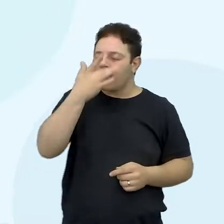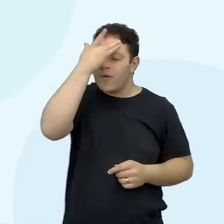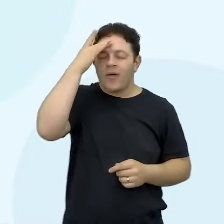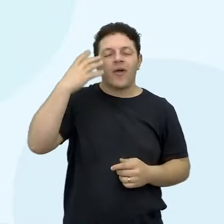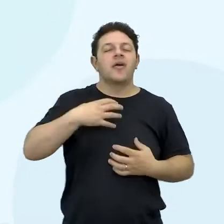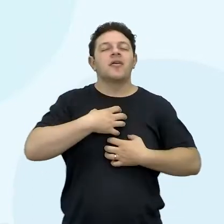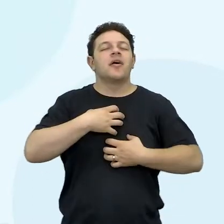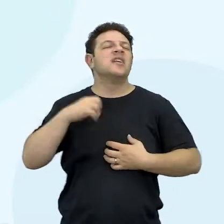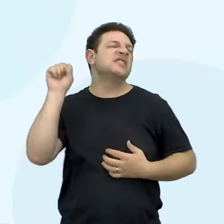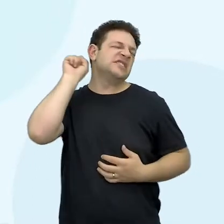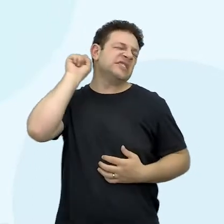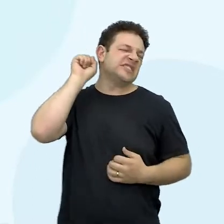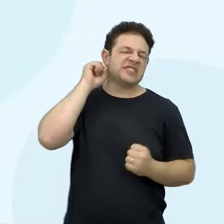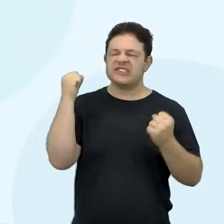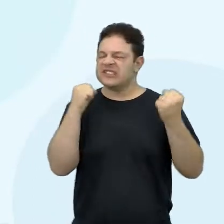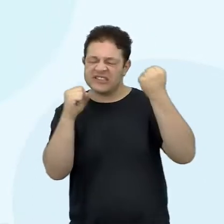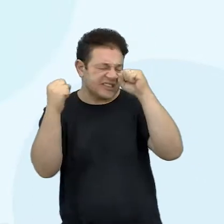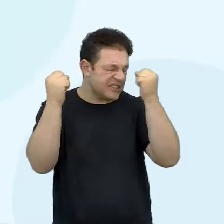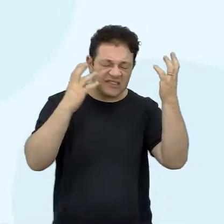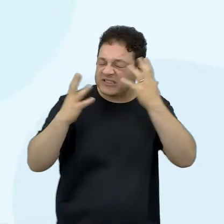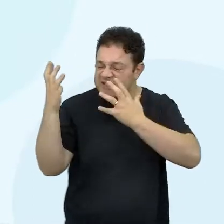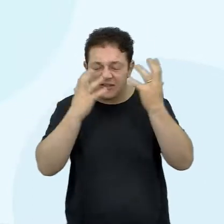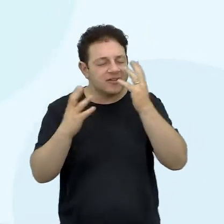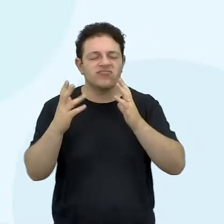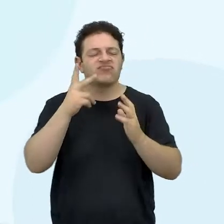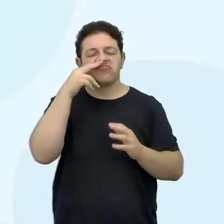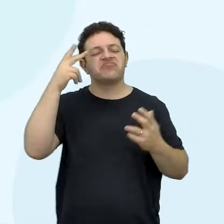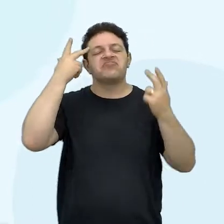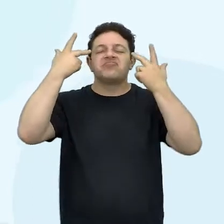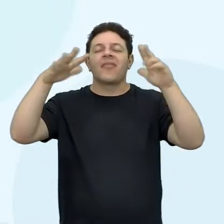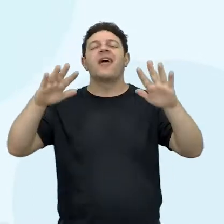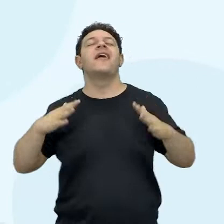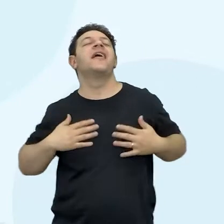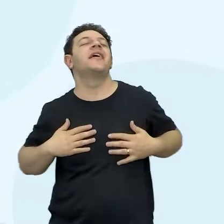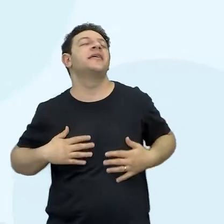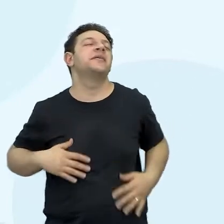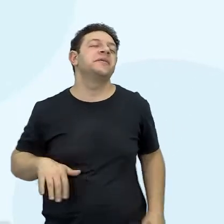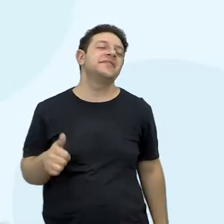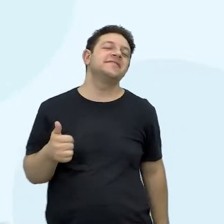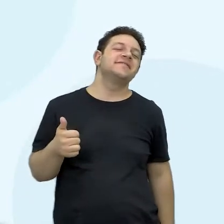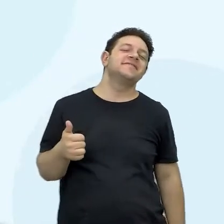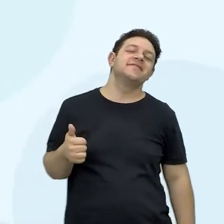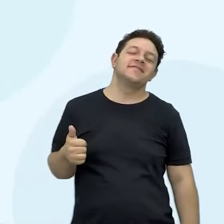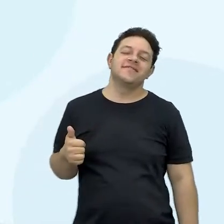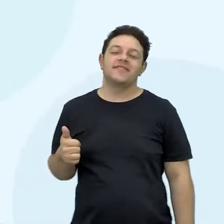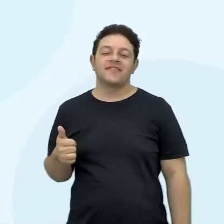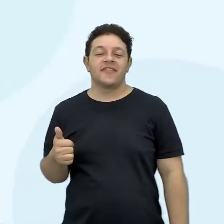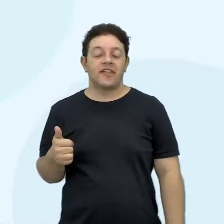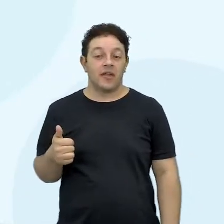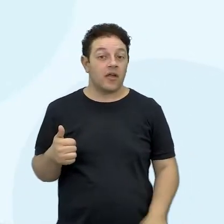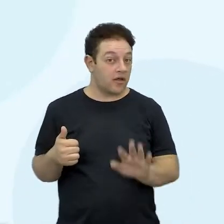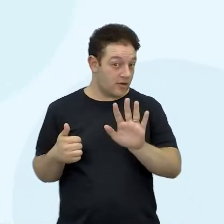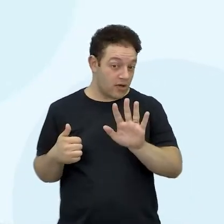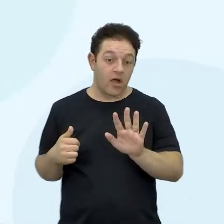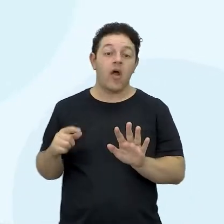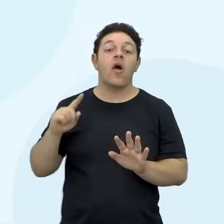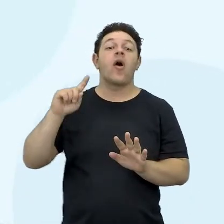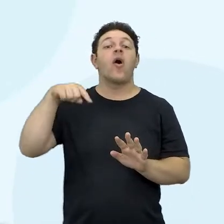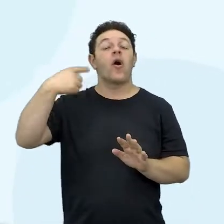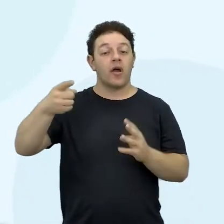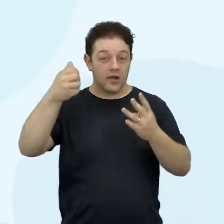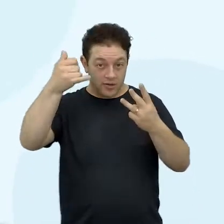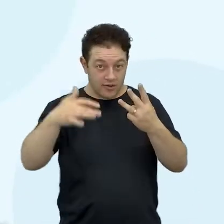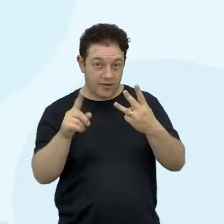livre do estresse, da correria do dia a dia, né? Aquela pessoa zen. E quando ela fala em